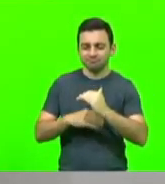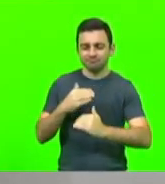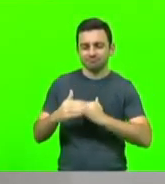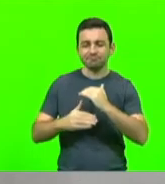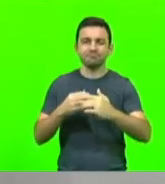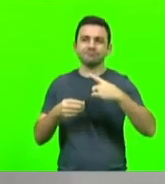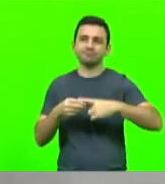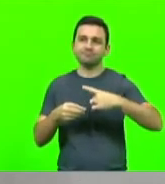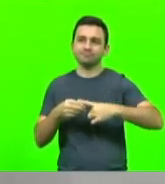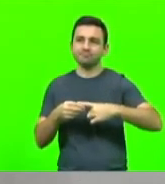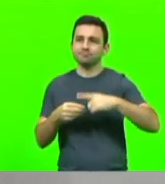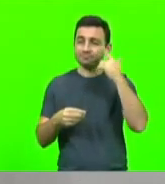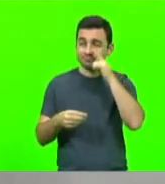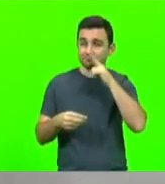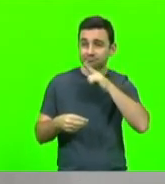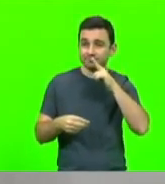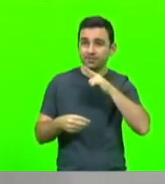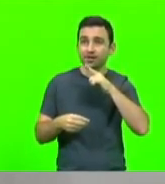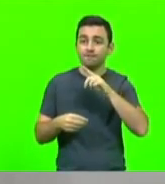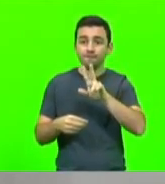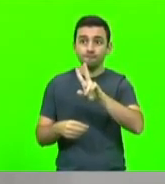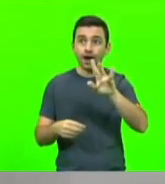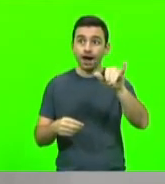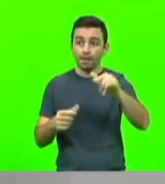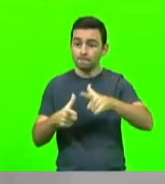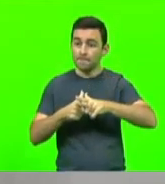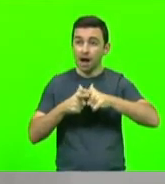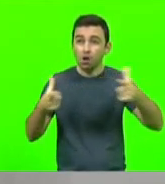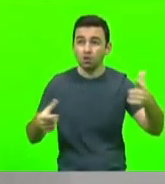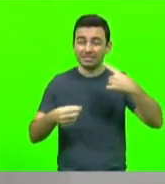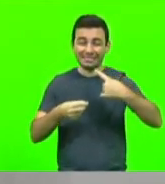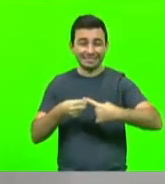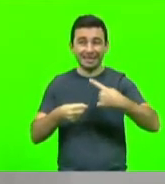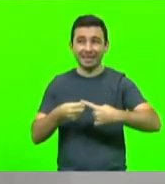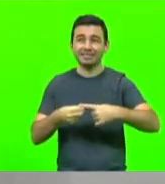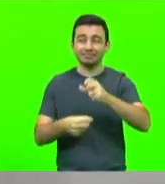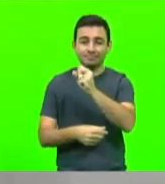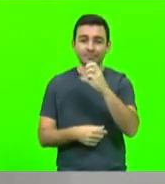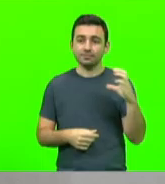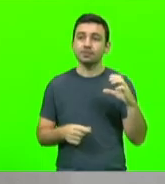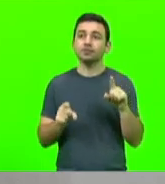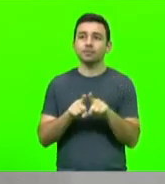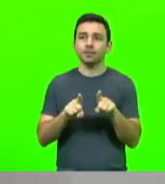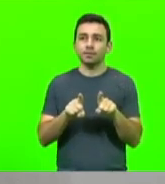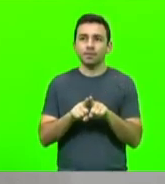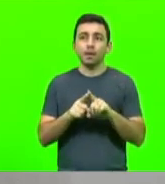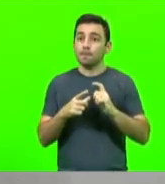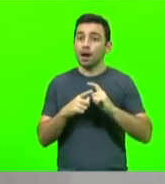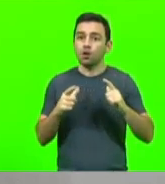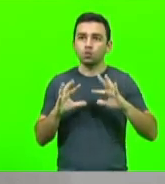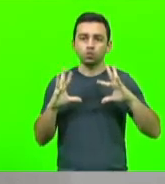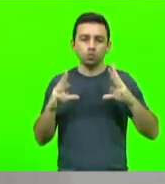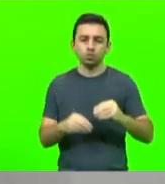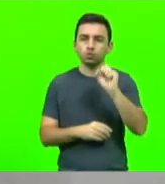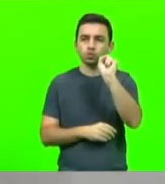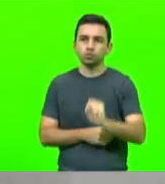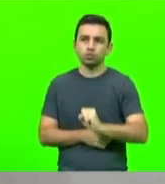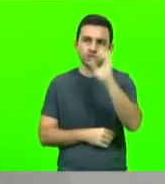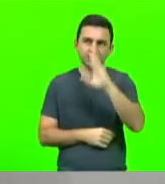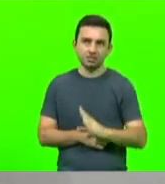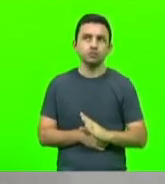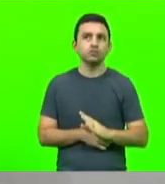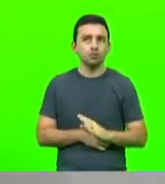caminhando para ser não só a maior cidade do estado de Santa Catarina, mas a maior cidade da região sul do país. Nós estamos caminhando